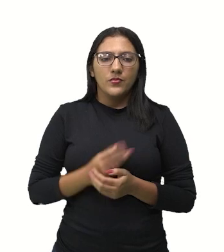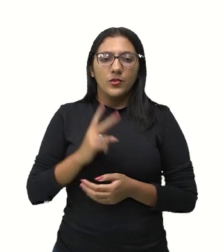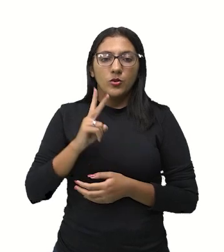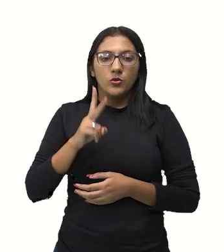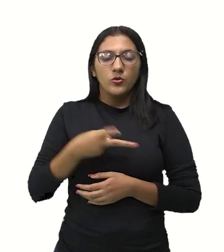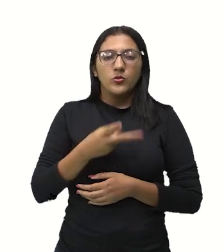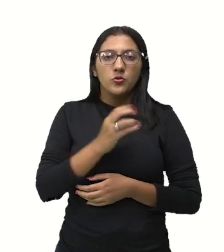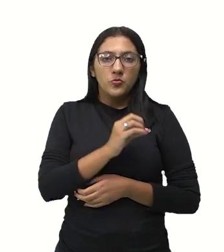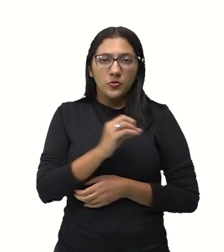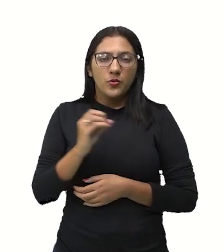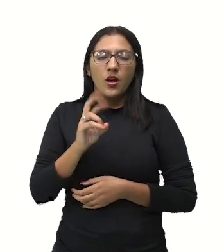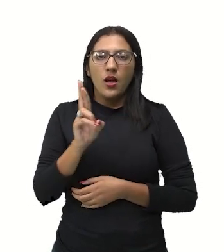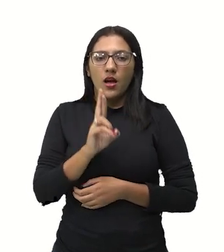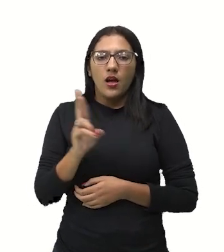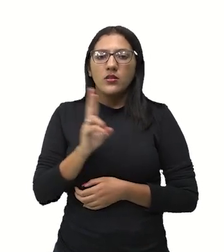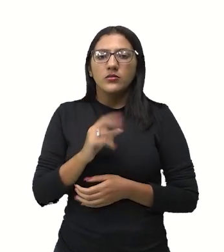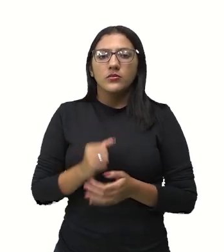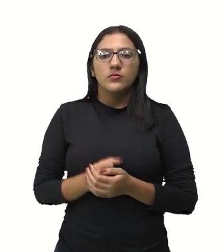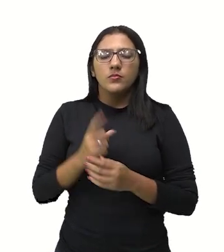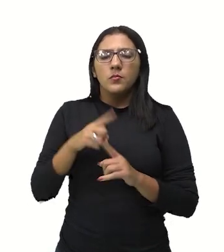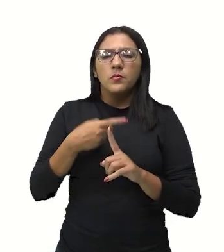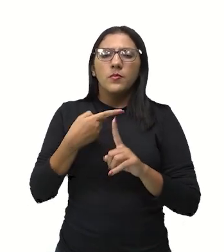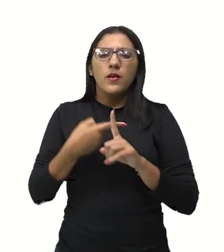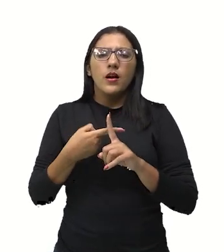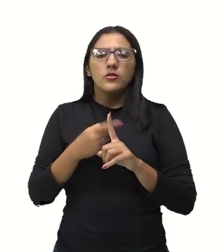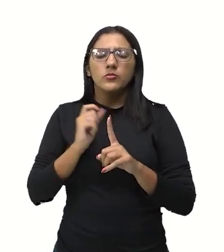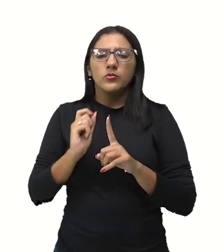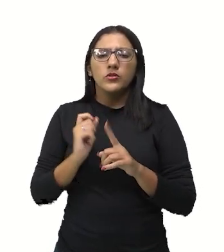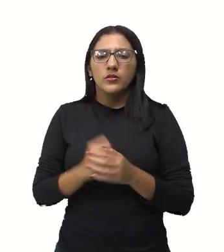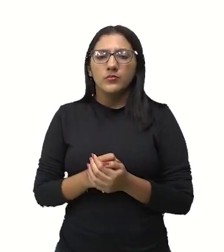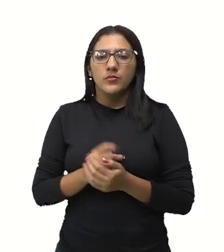2.000 reais. Quanto é o juro?